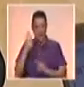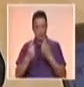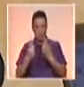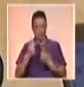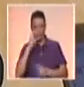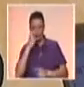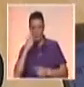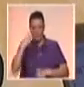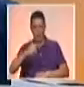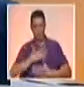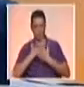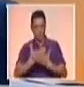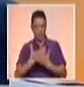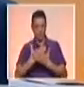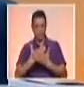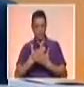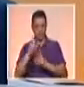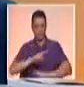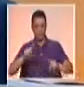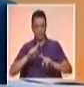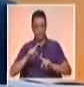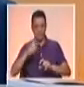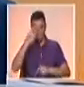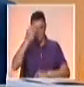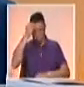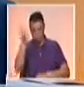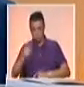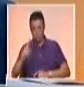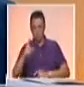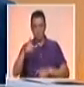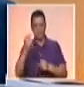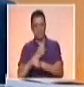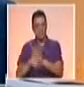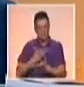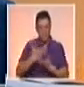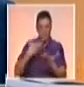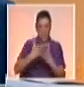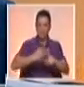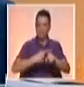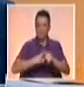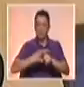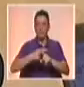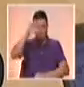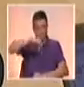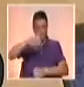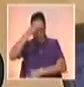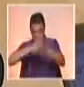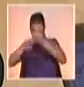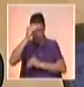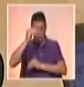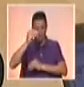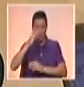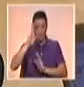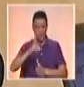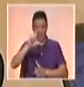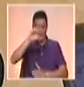em fazê-lo ou vontade? Desculpa, não percebo. Os professores com quem trabalha, alguma vez os sentiram motivados para isso? Sim. Já